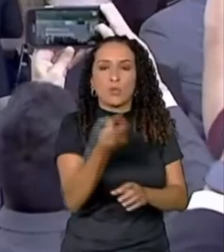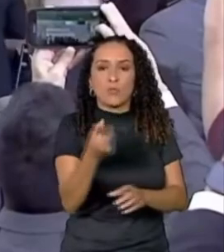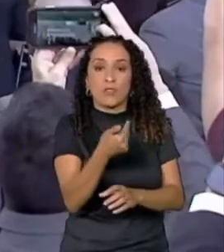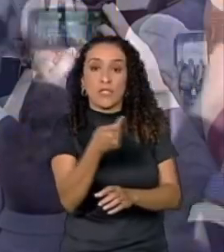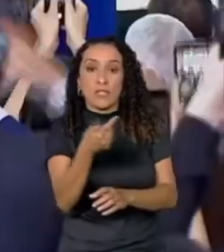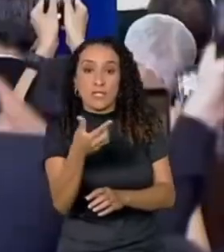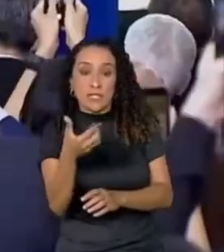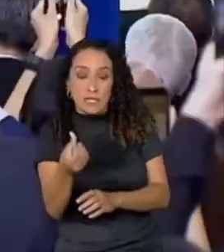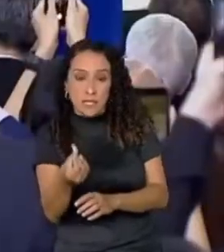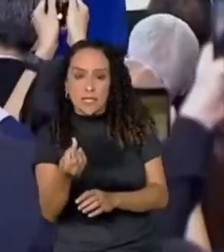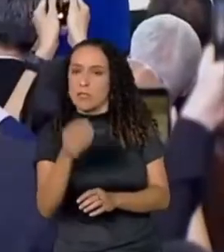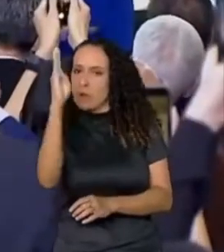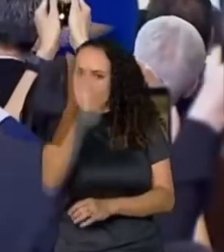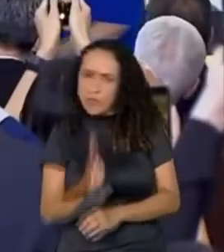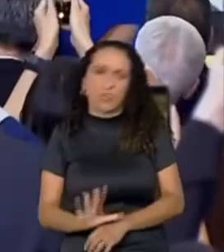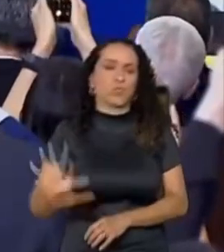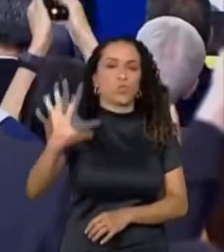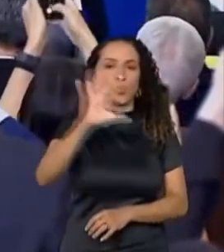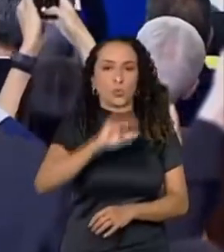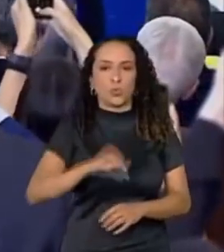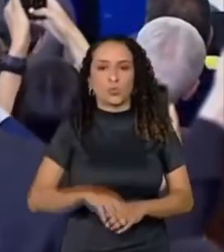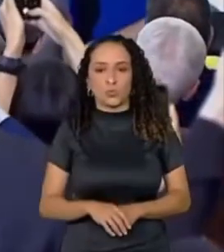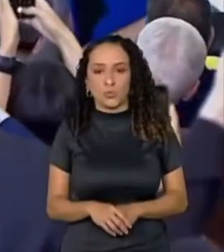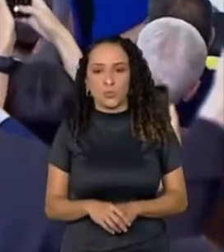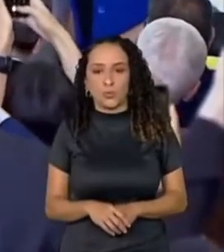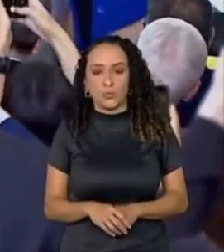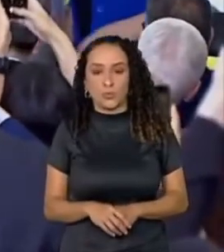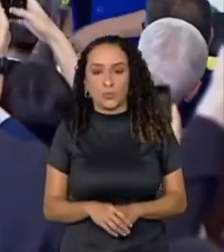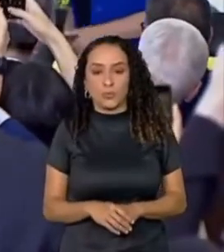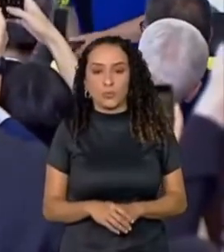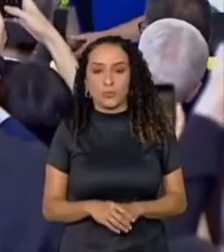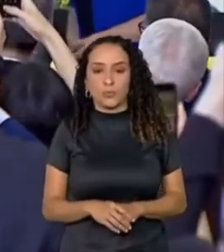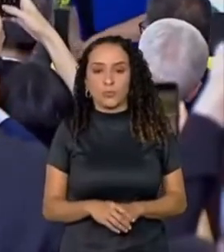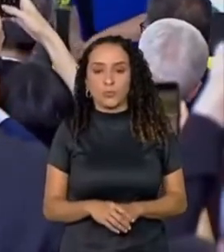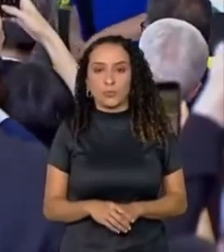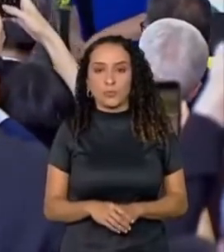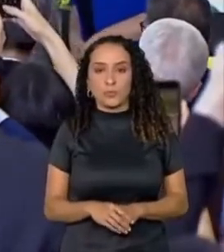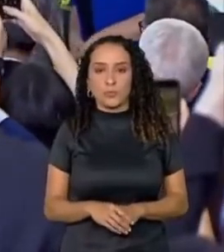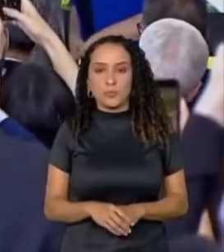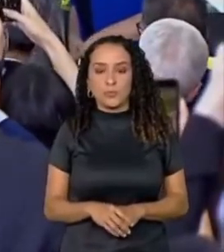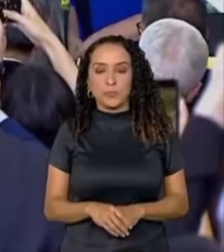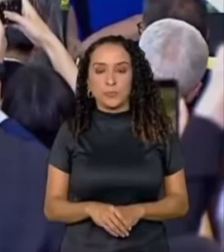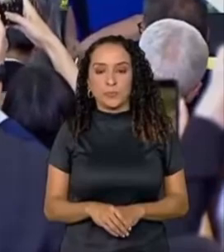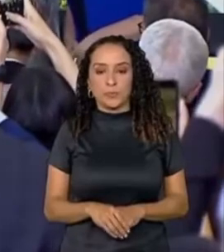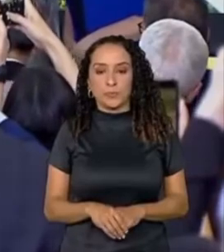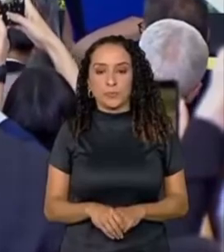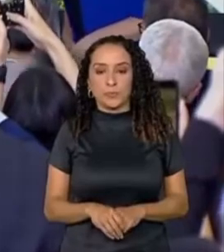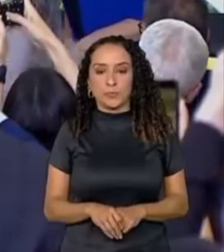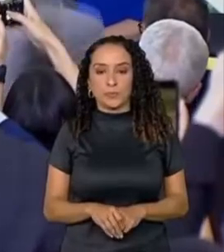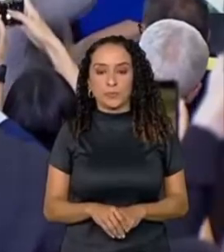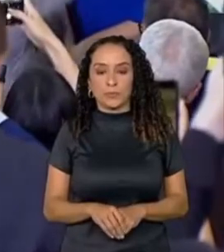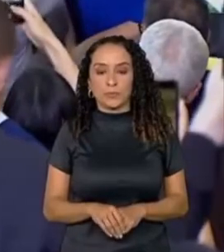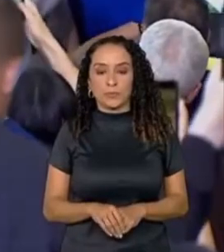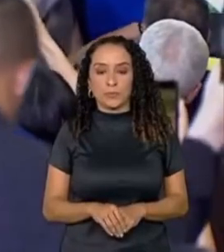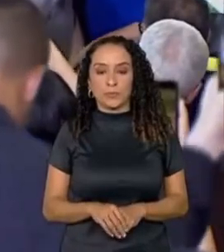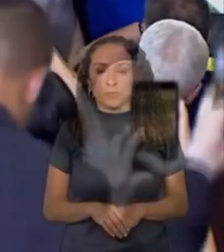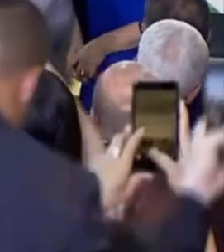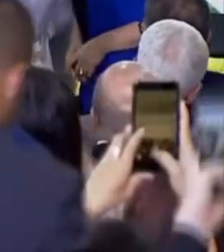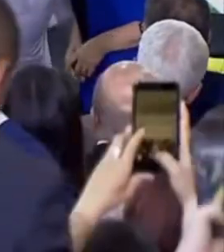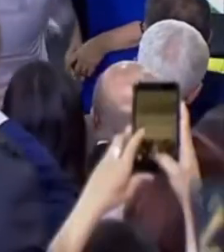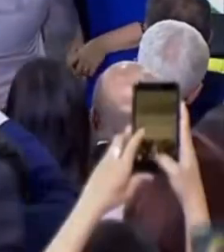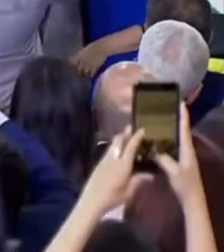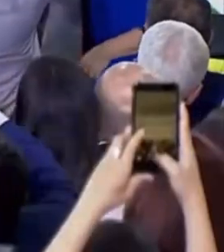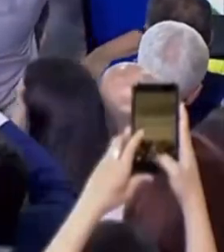por distribuidoras. Paralelamente, a medida estende o prazo para que as usinas de energia renovável,